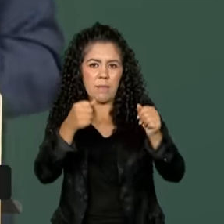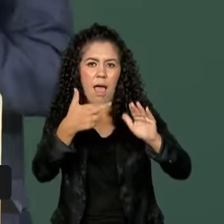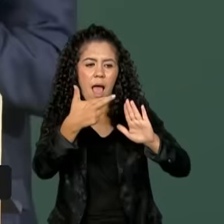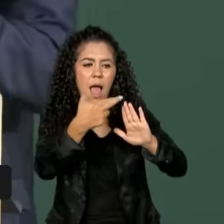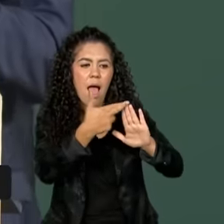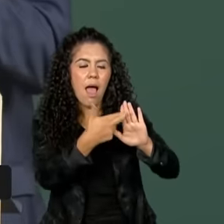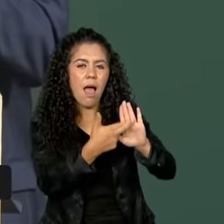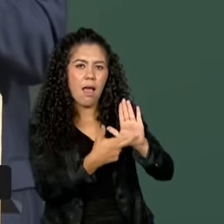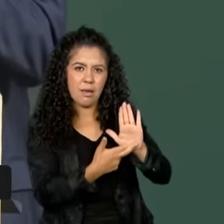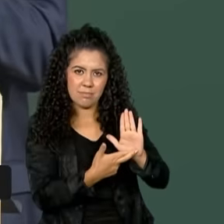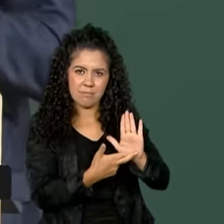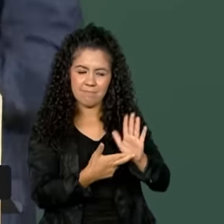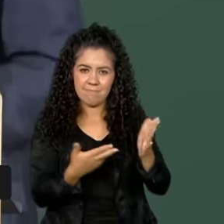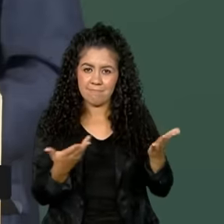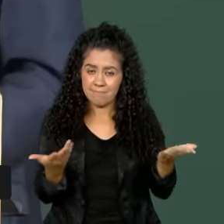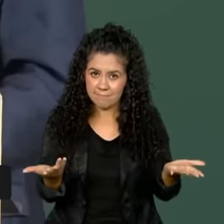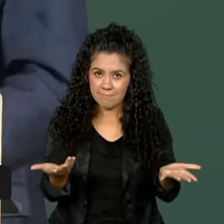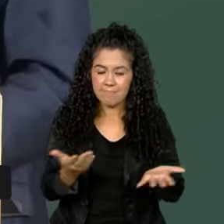Aqui está